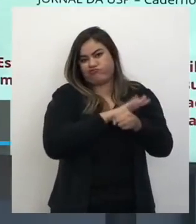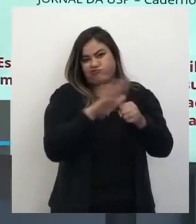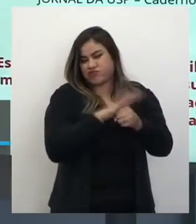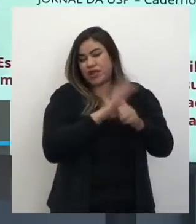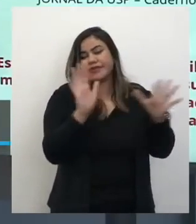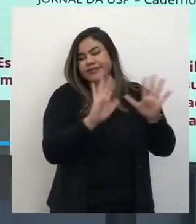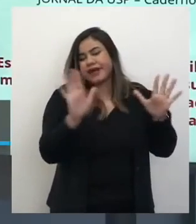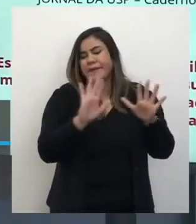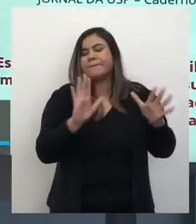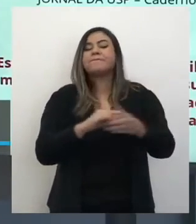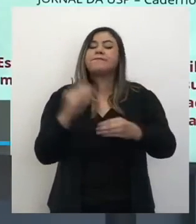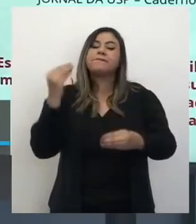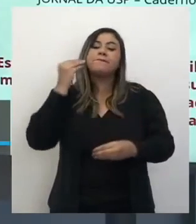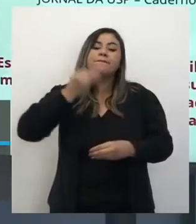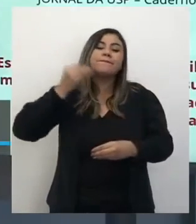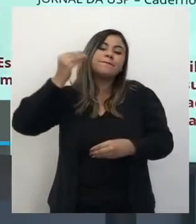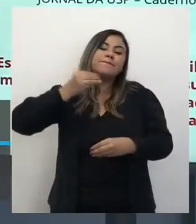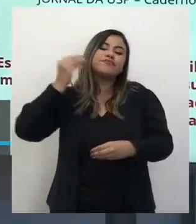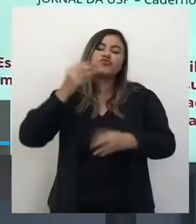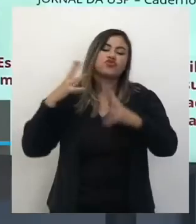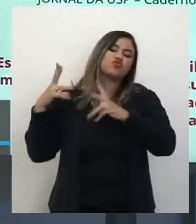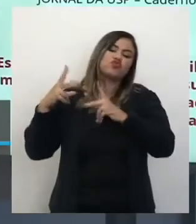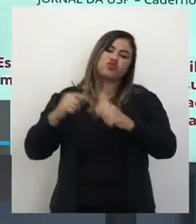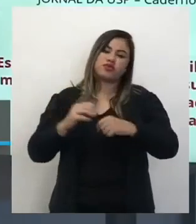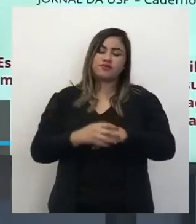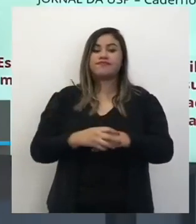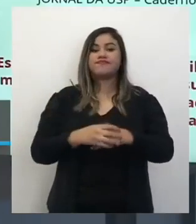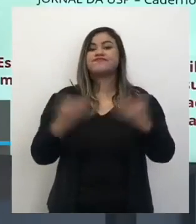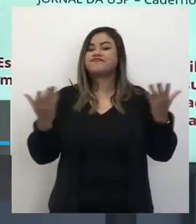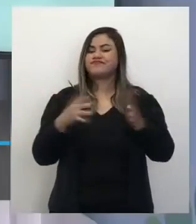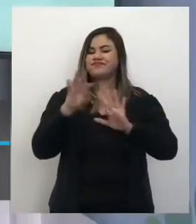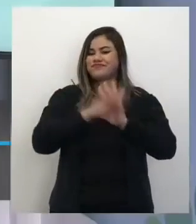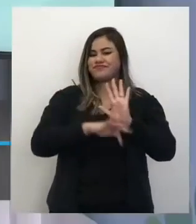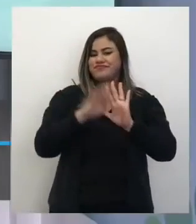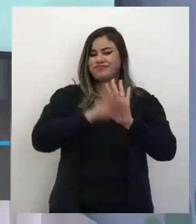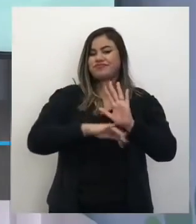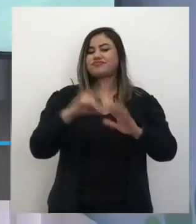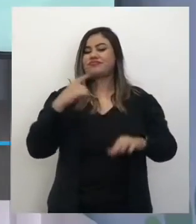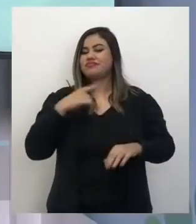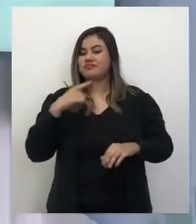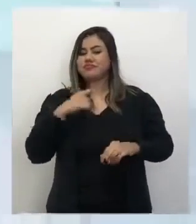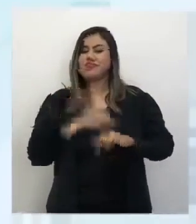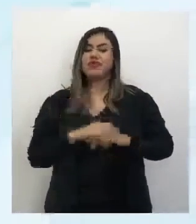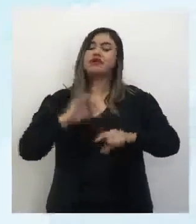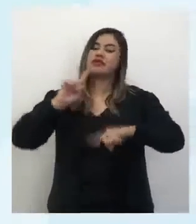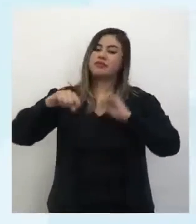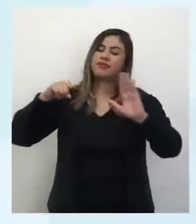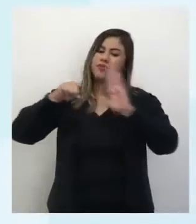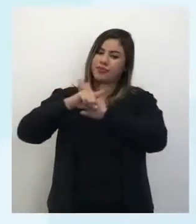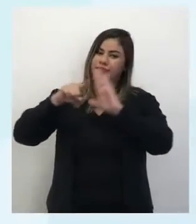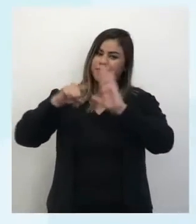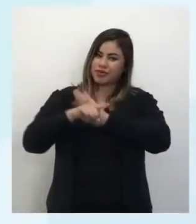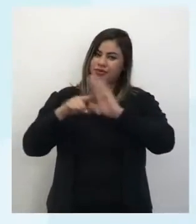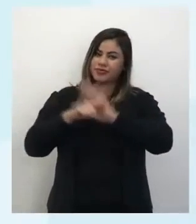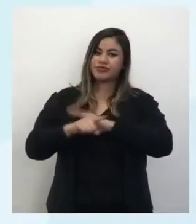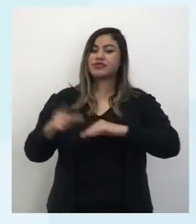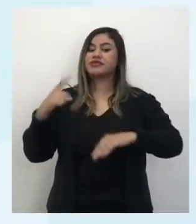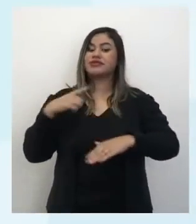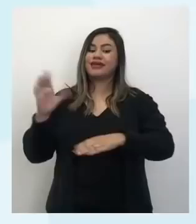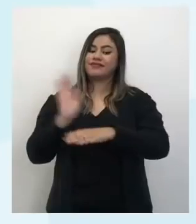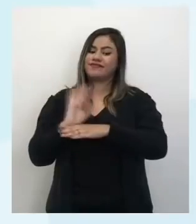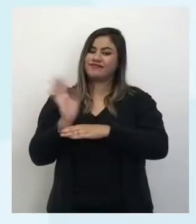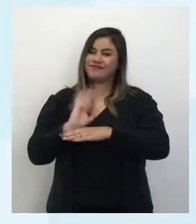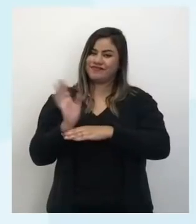tudo, principalmente. Então, a gente vai trabalhar com um texto hoje, depois umas perguntinhas e a gente vai assistir a um